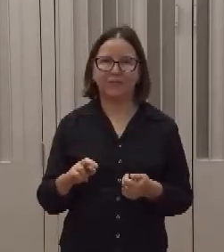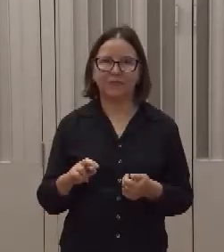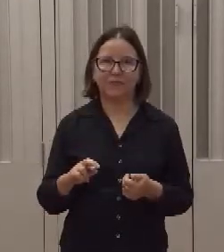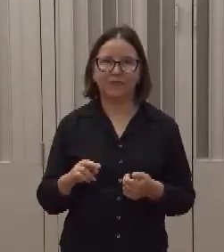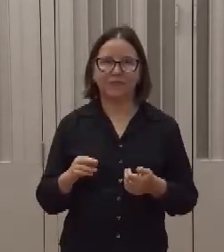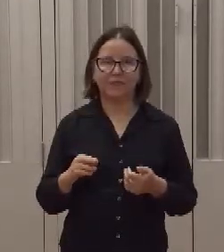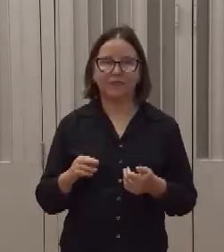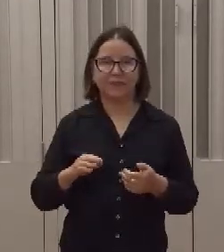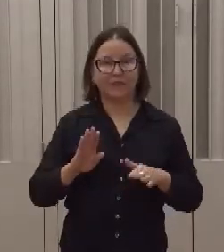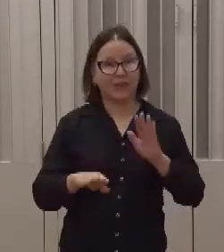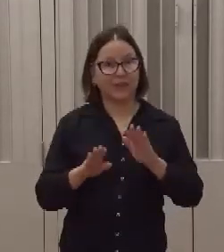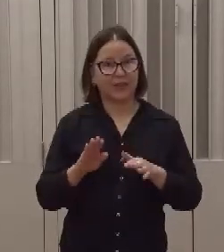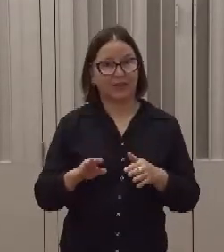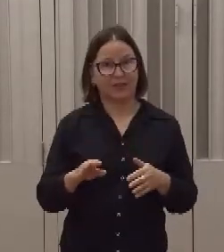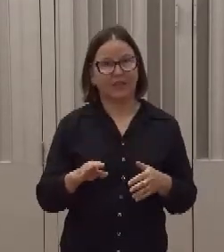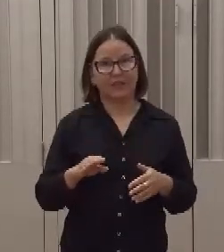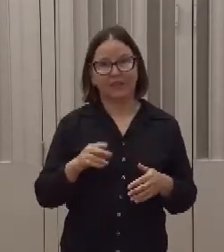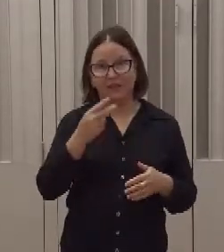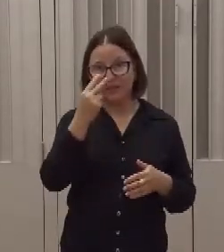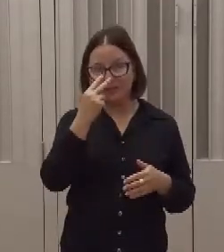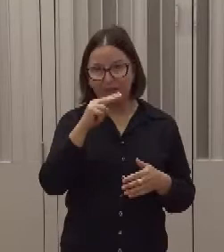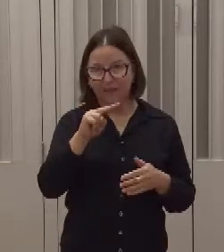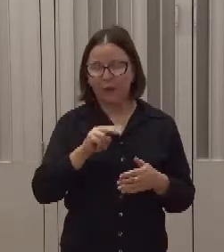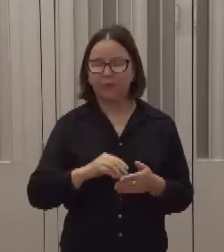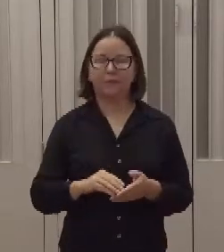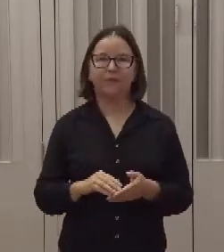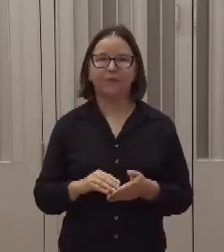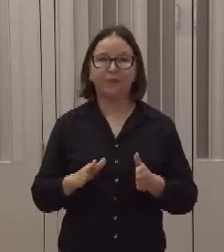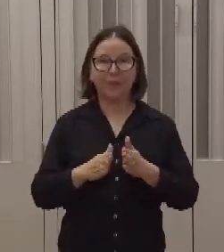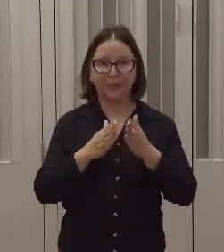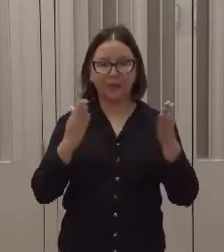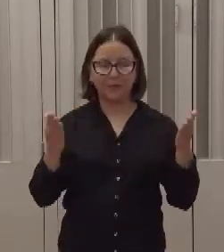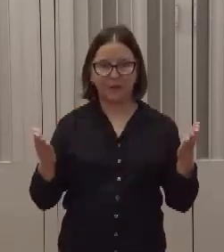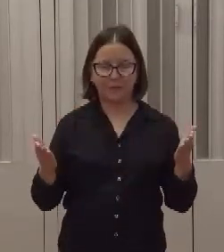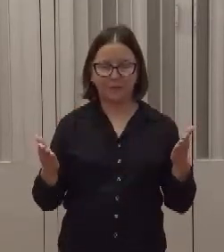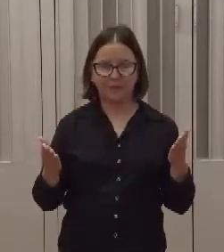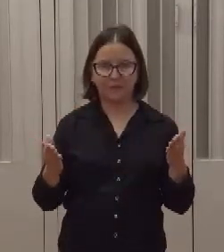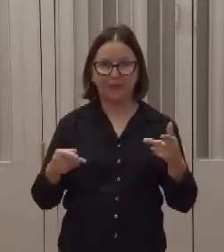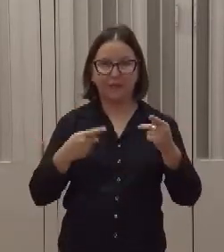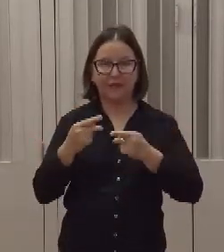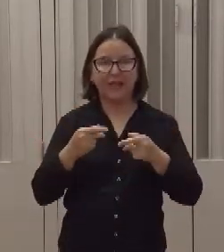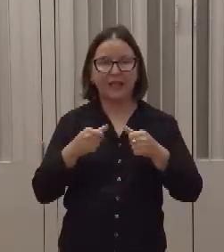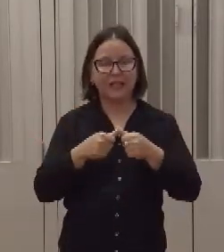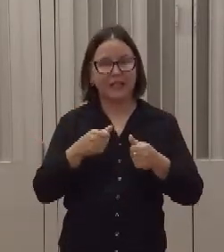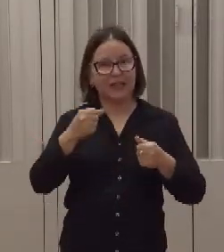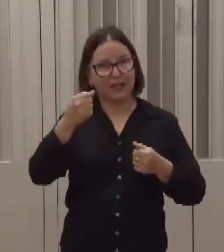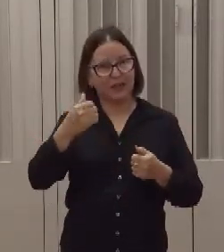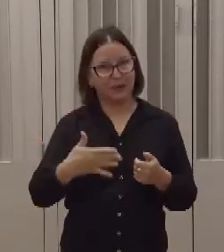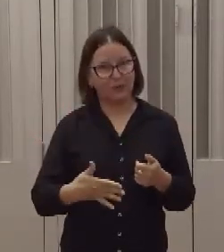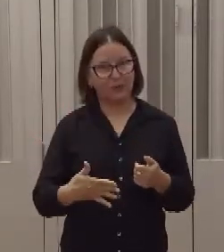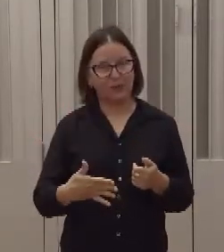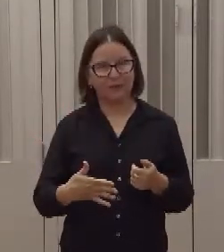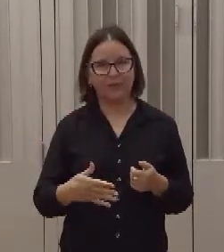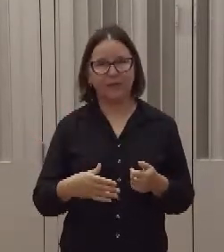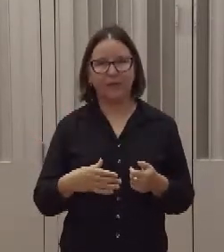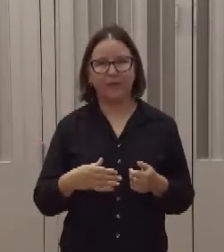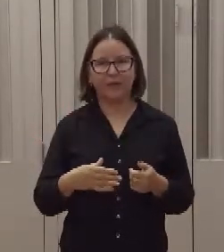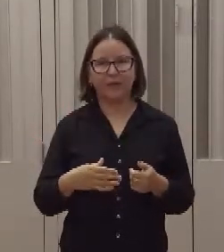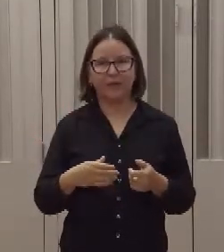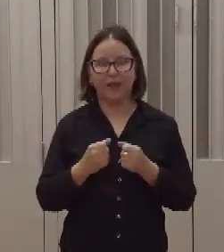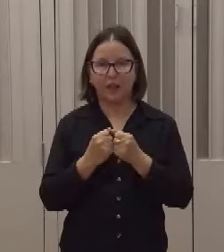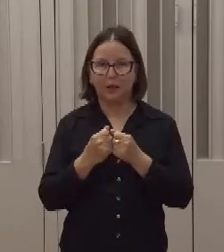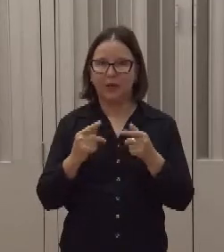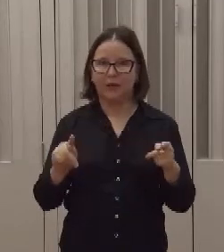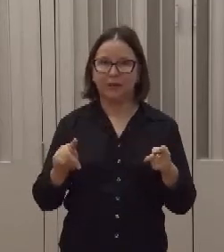vidas. A Bíblia, em outros momentos, ela trata desse assunto, não só em 1 João. Em Apocalipse, 2